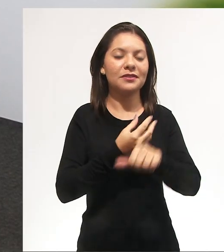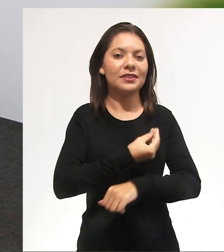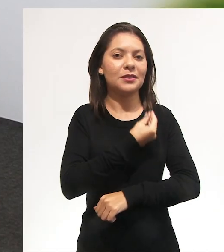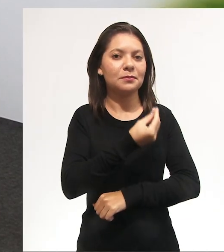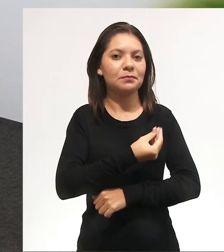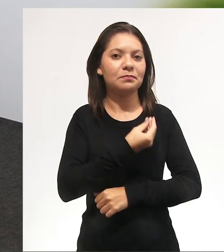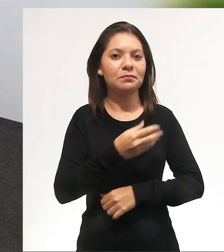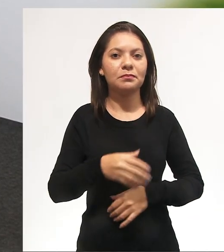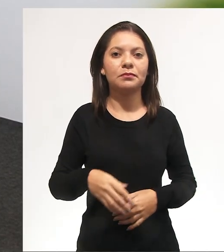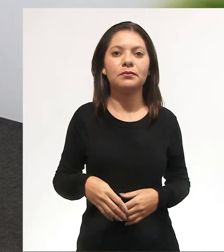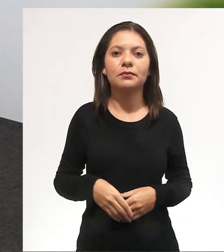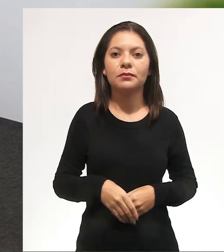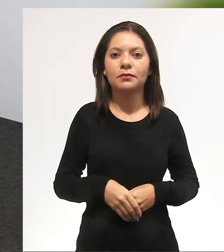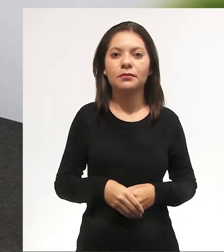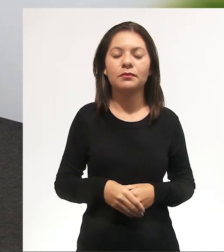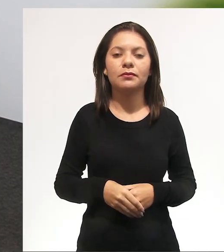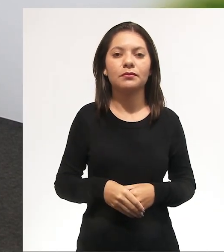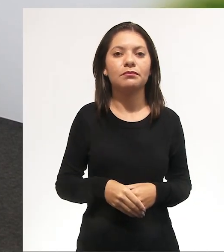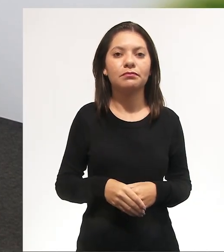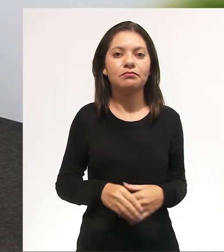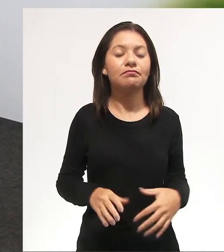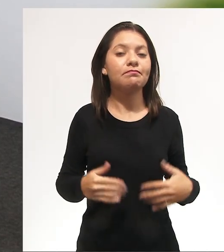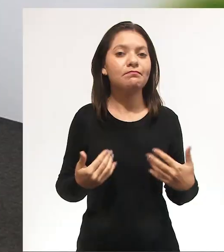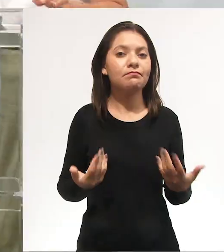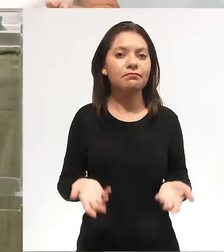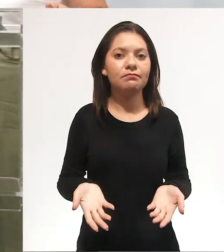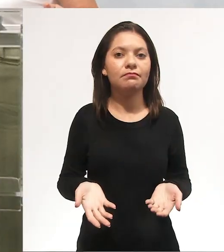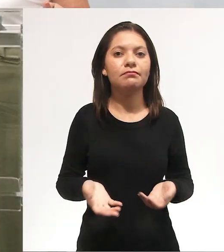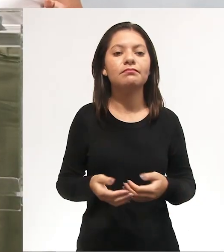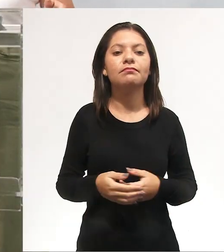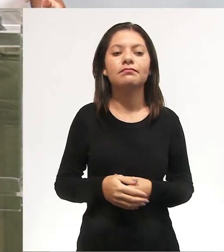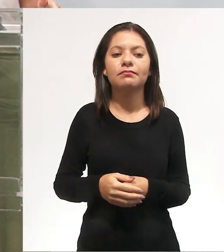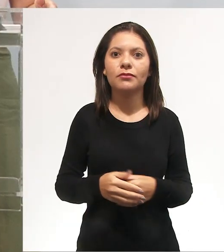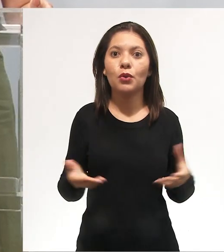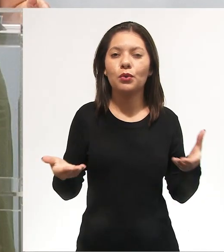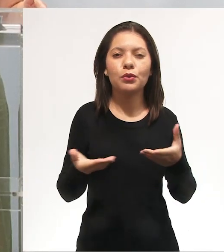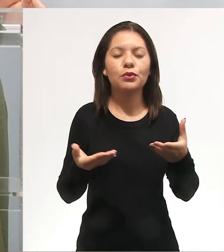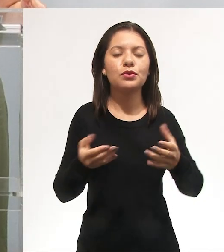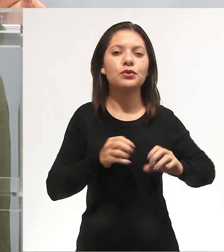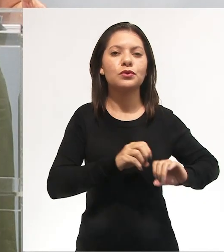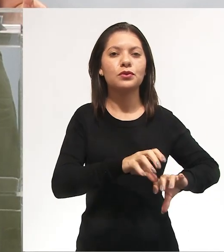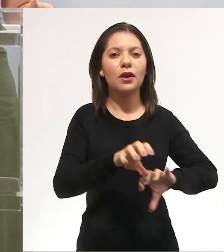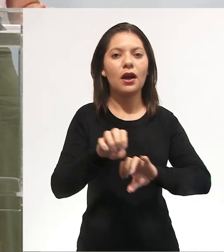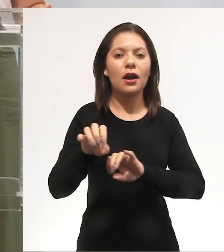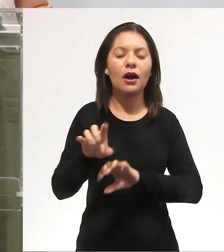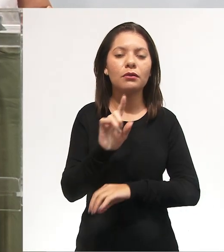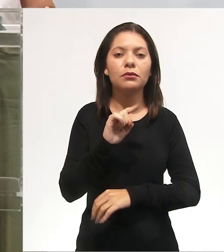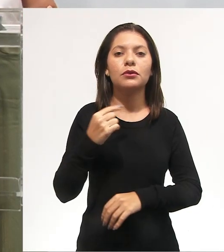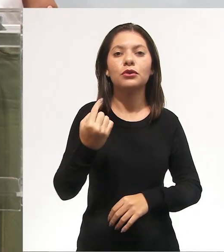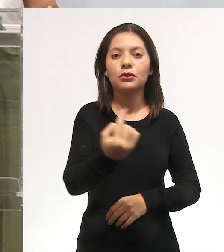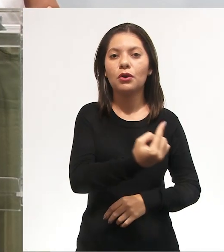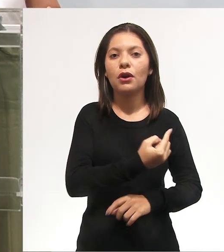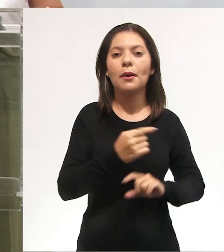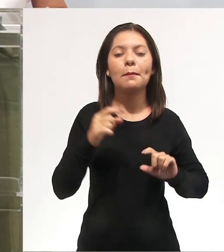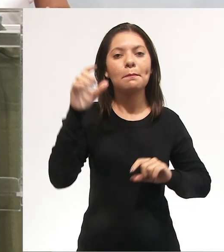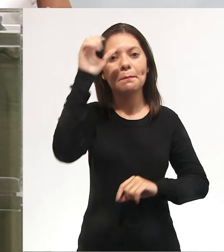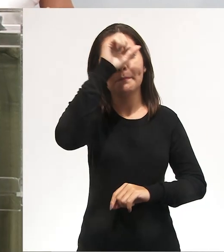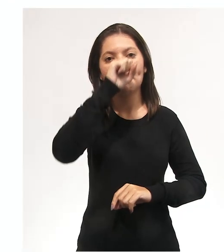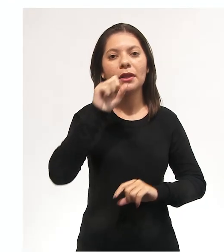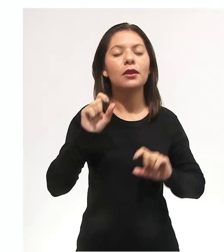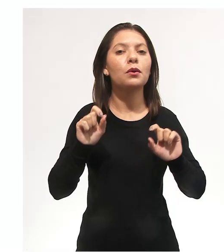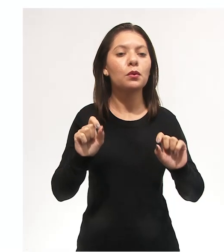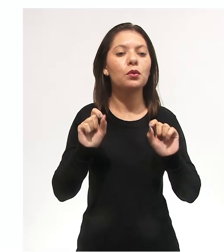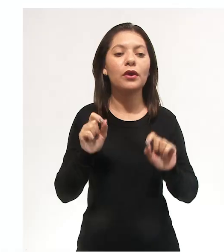realidades. Bom, nessa aula nós vamos aprender as